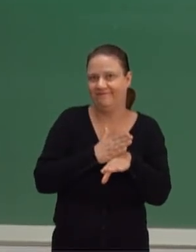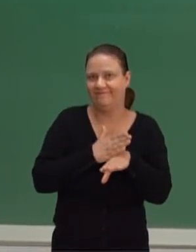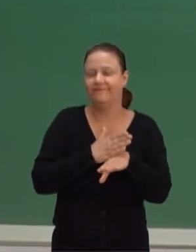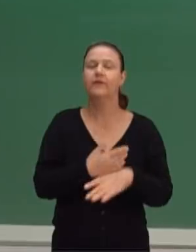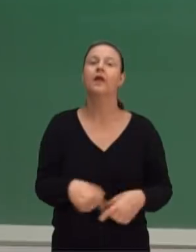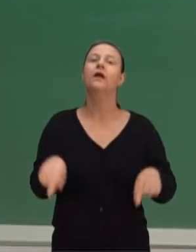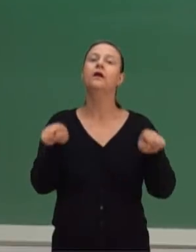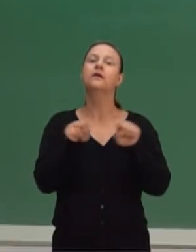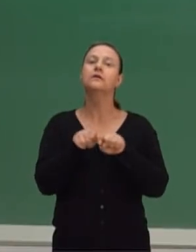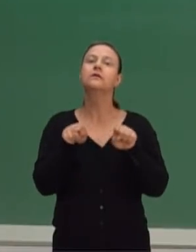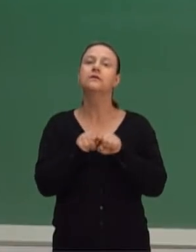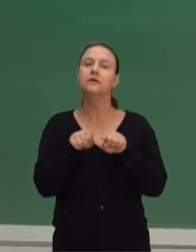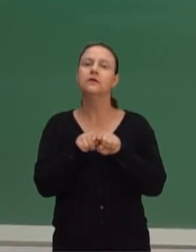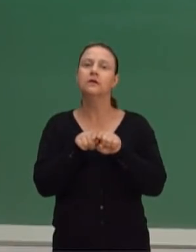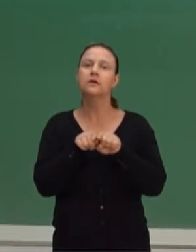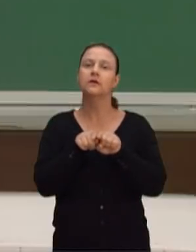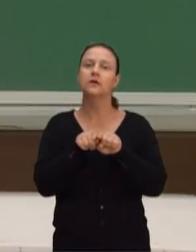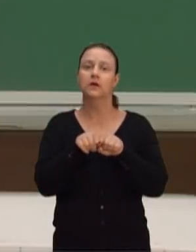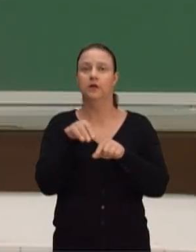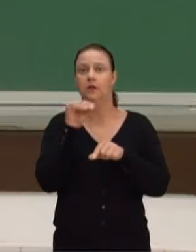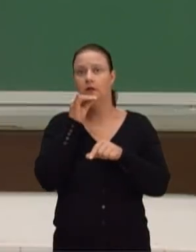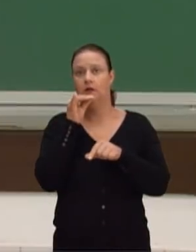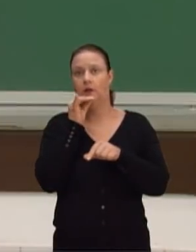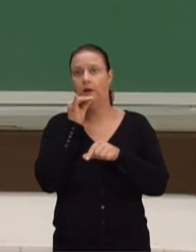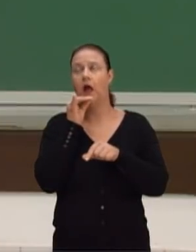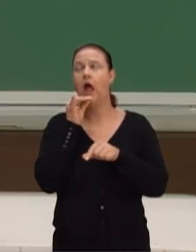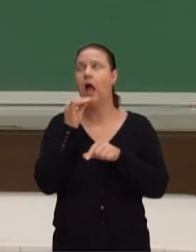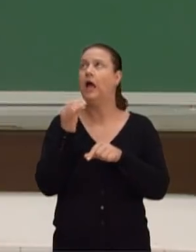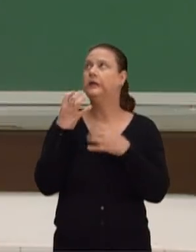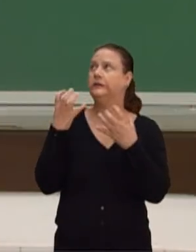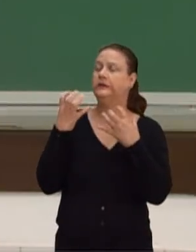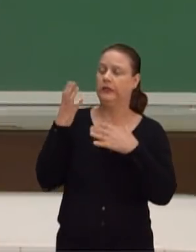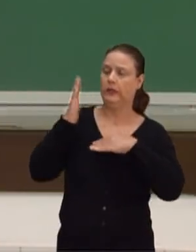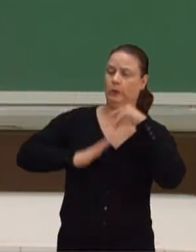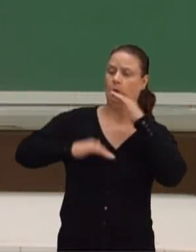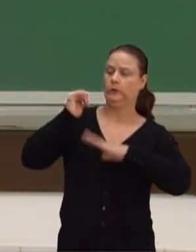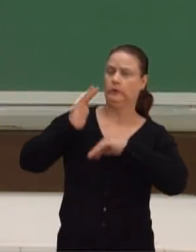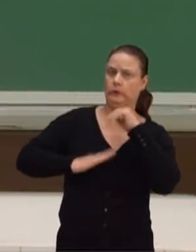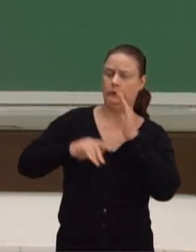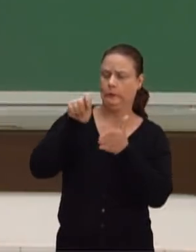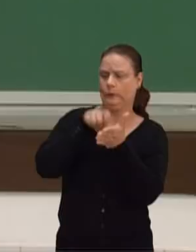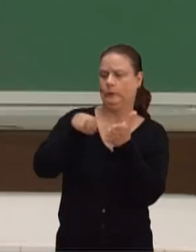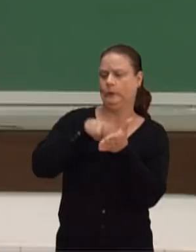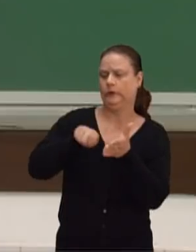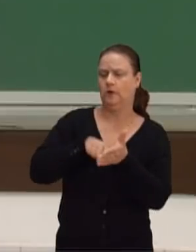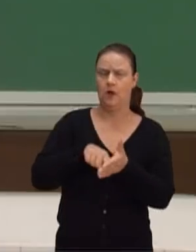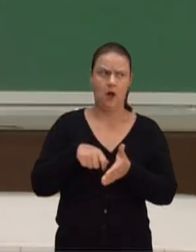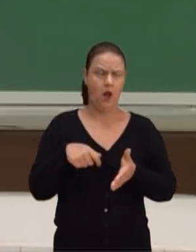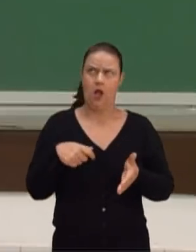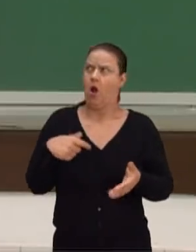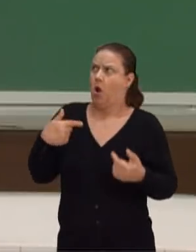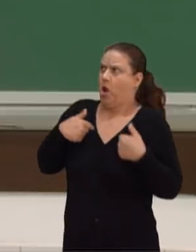Serviço só para quem quer ser escritor profissional? Não, professora, eu não quero, não quero. Eu quero ser